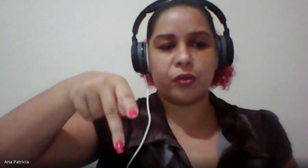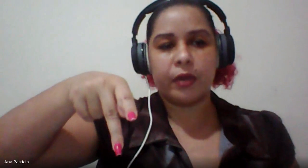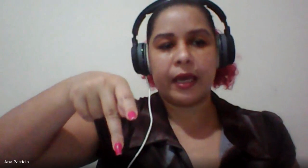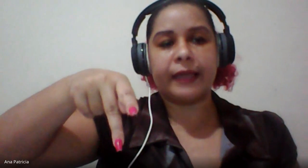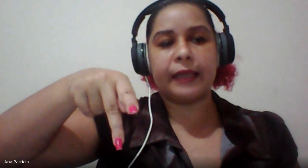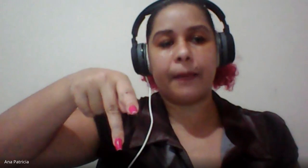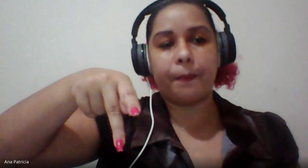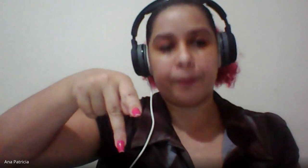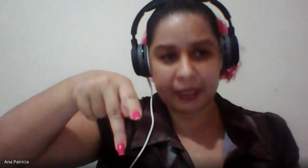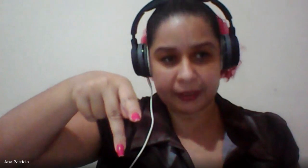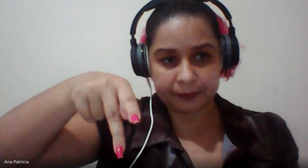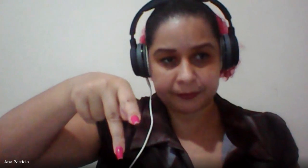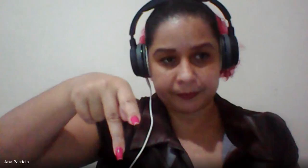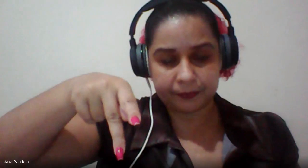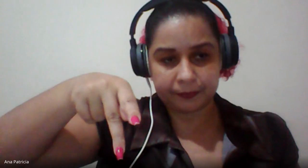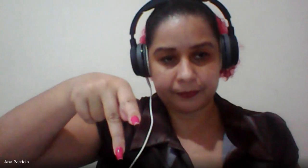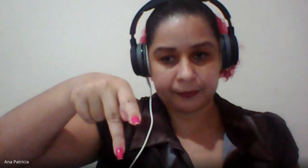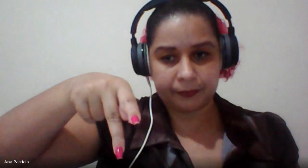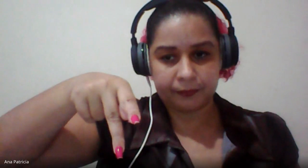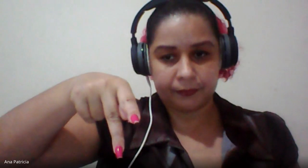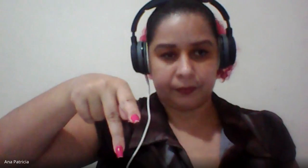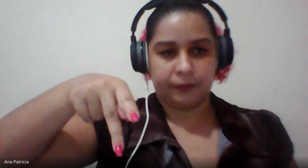baixo, é letra P.